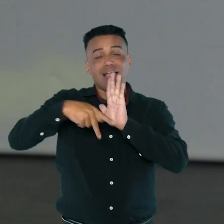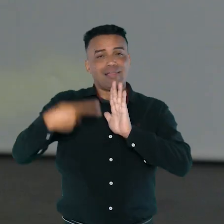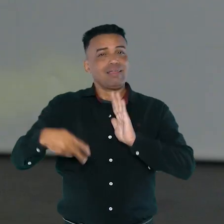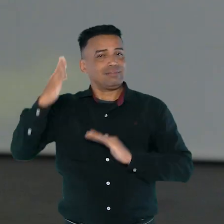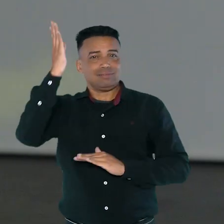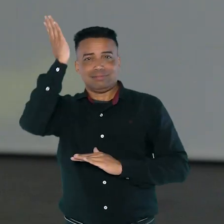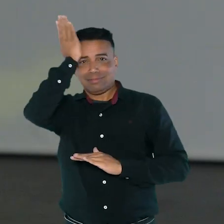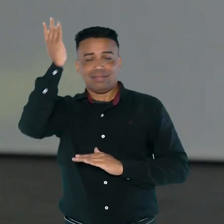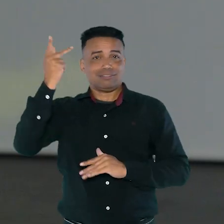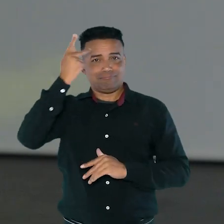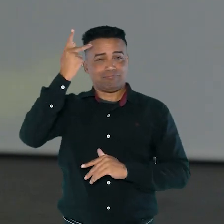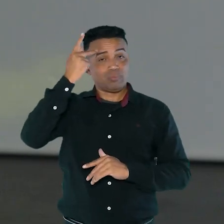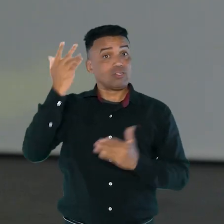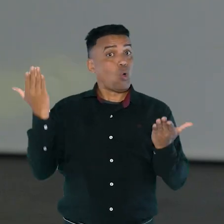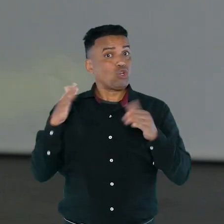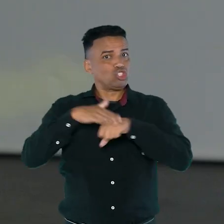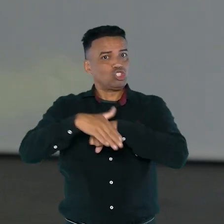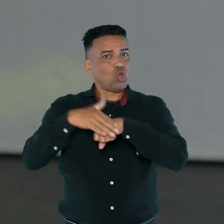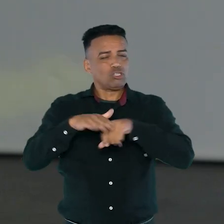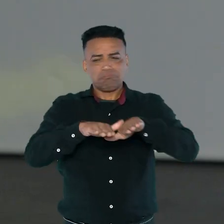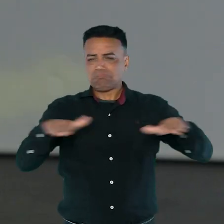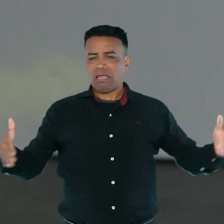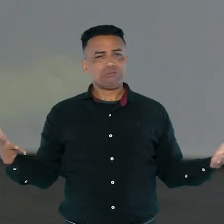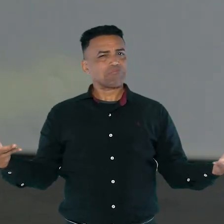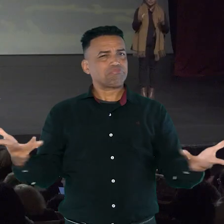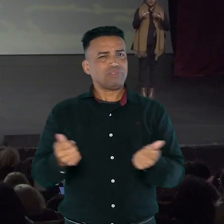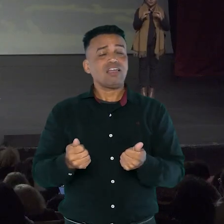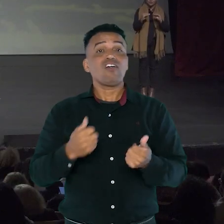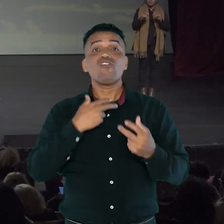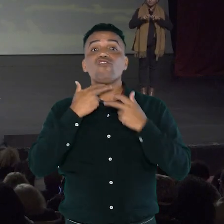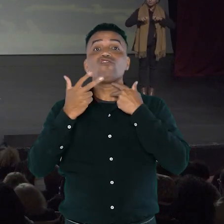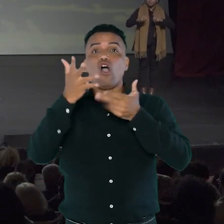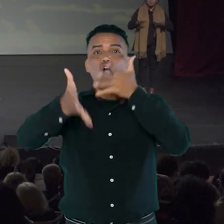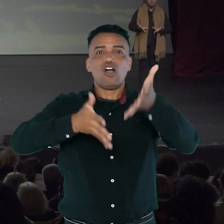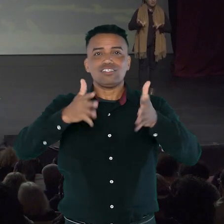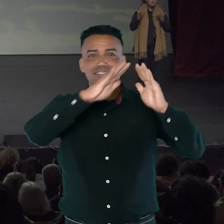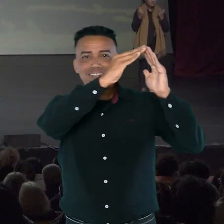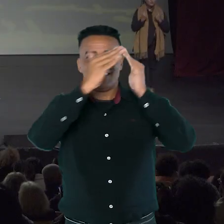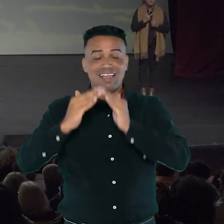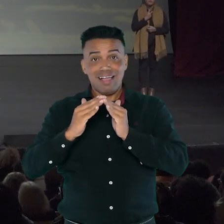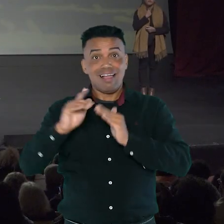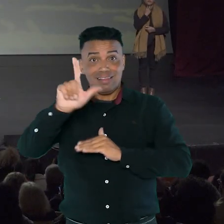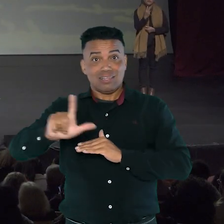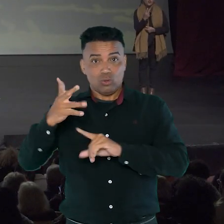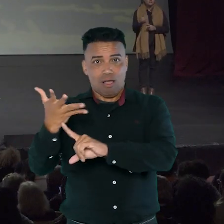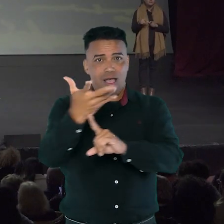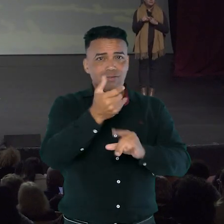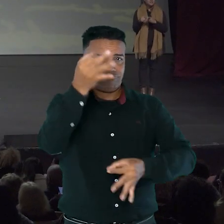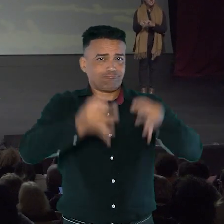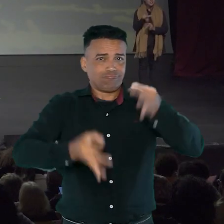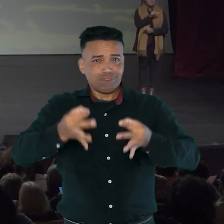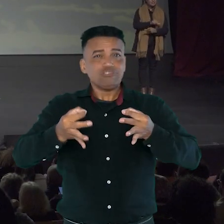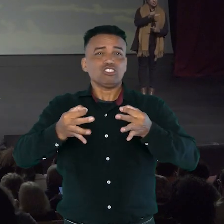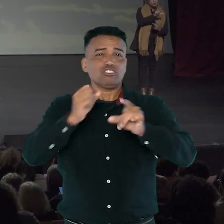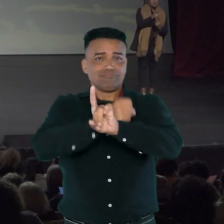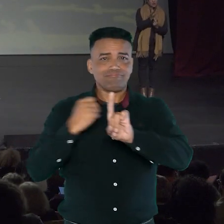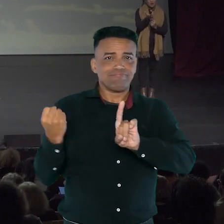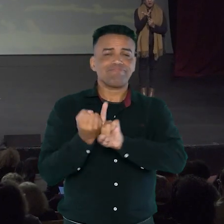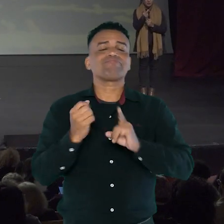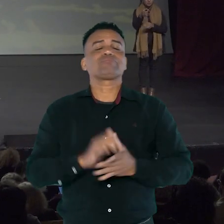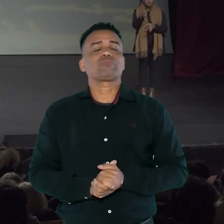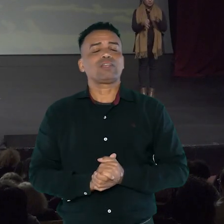Pinheiros, né? E para a noite de hoje a gente tem essa mesa incrível, Vozes da Periferia, Literatura, Arte e